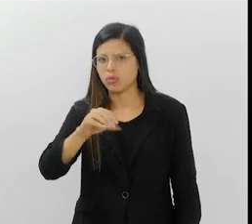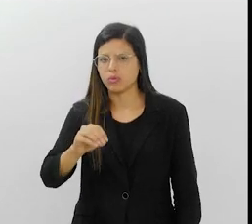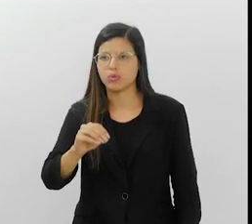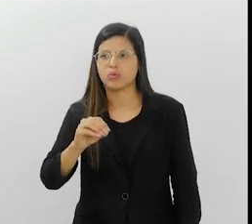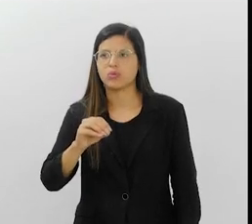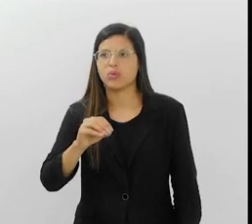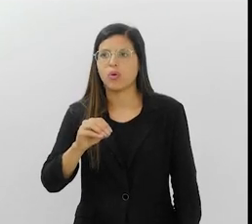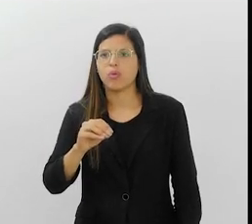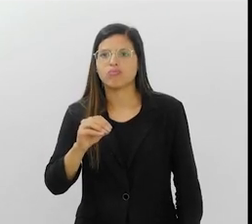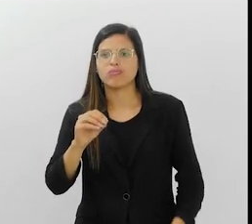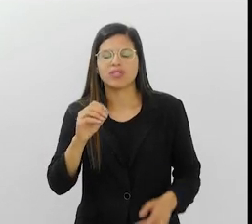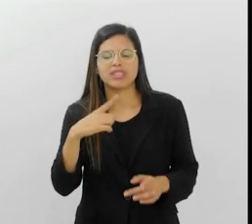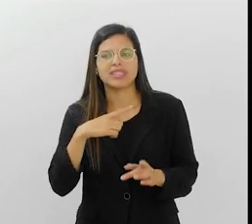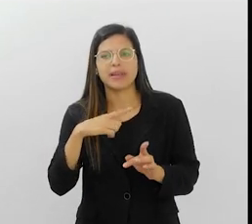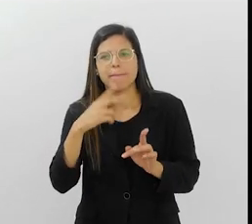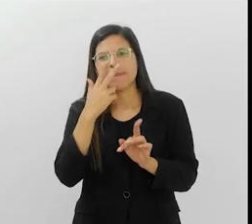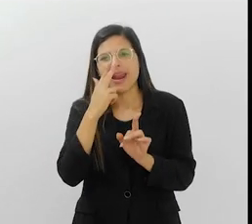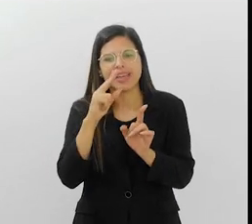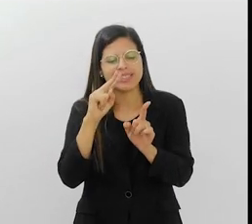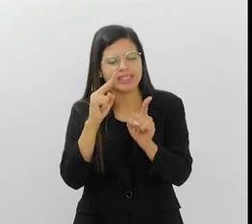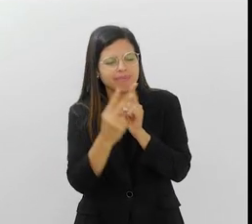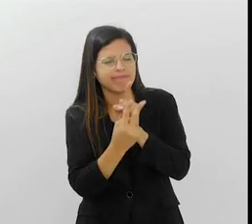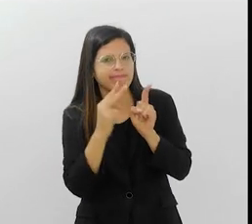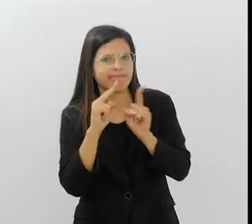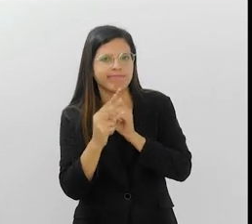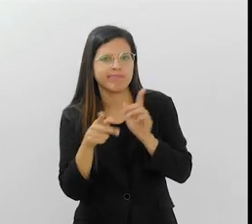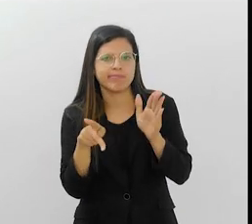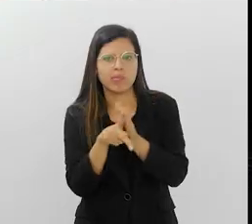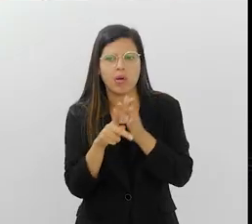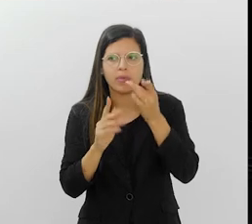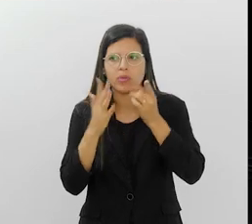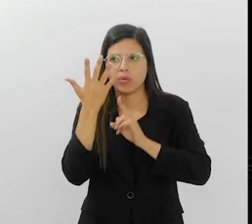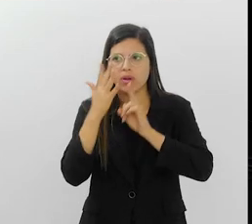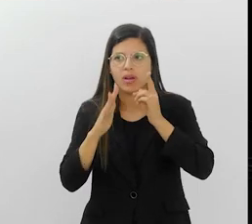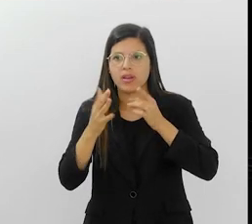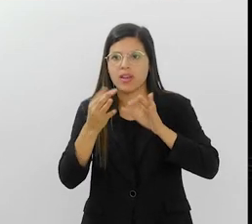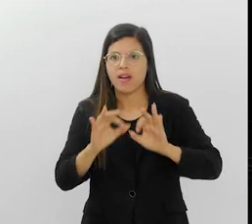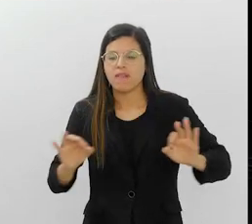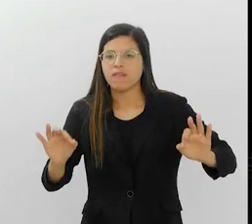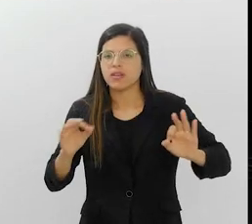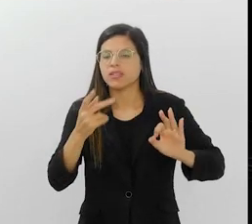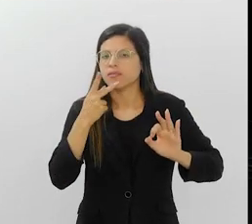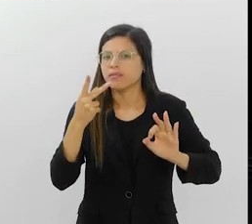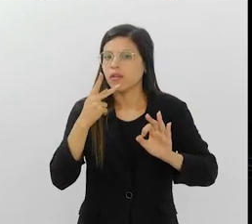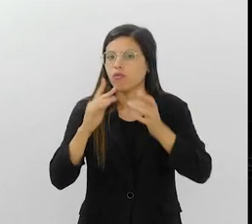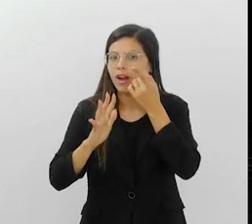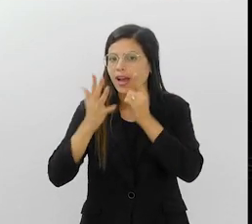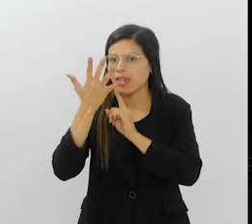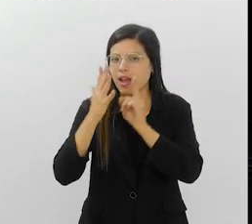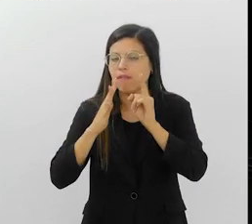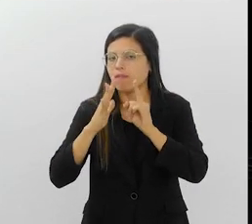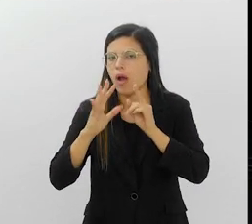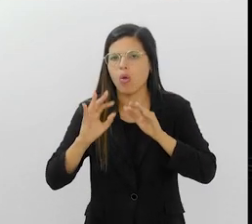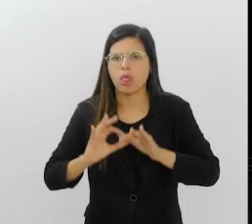de ter o olhar do carnaval. E uma frase que me marcou muito. Mauro, no carnaval, tudo pode.